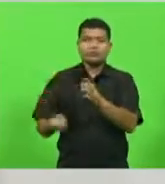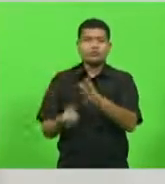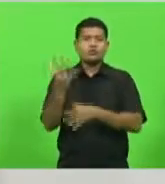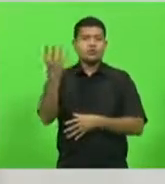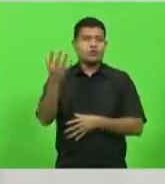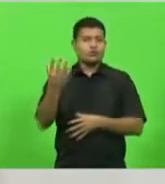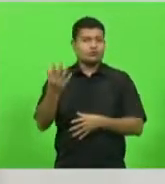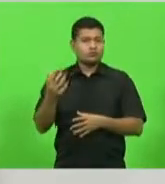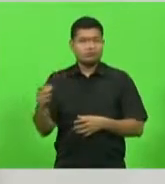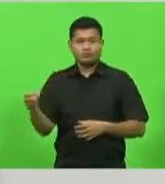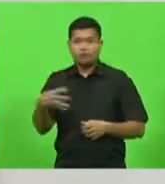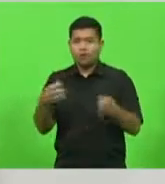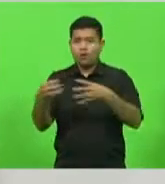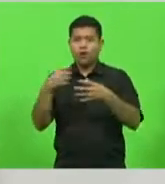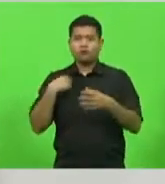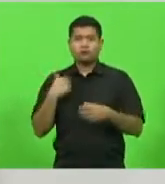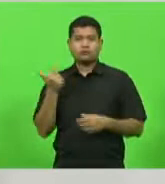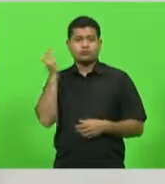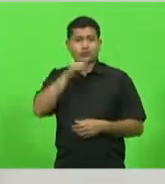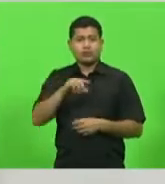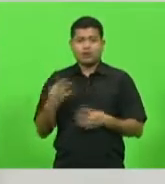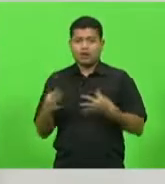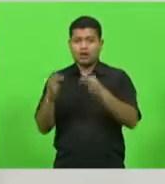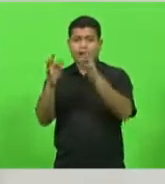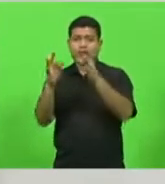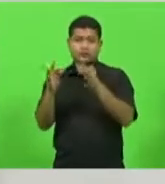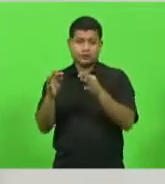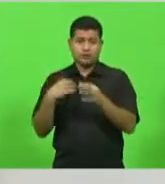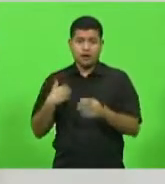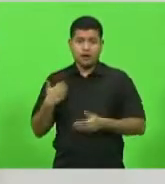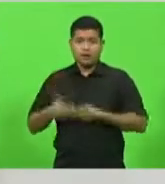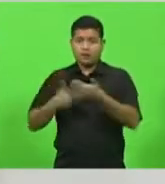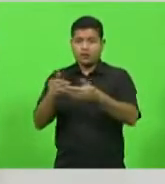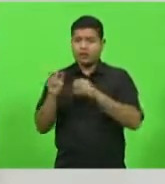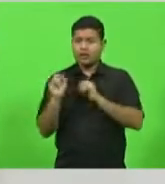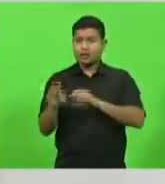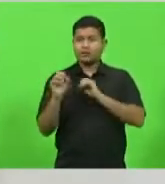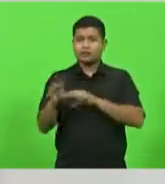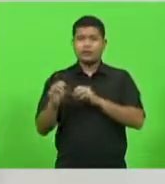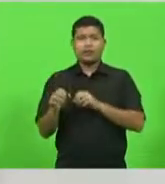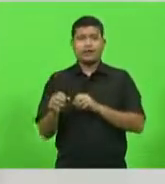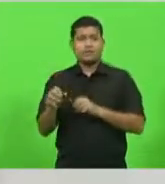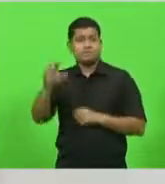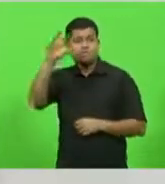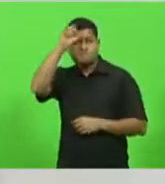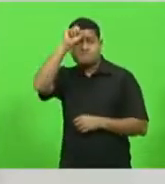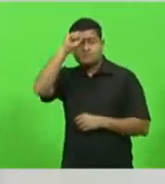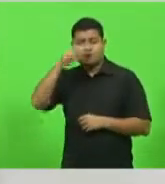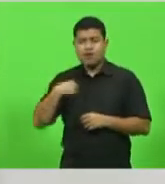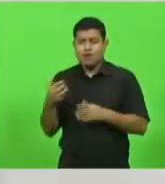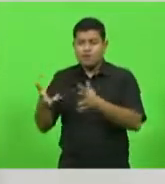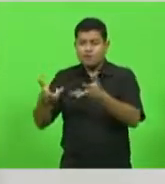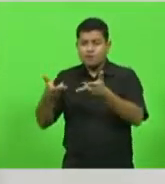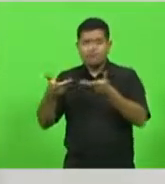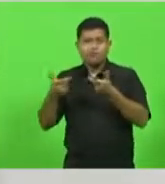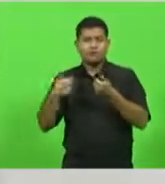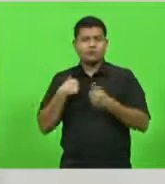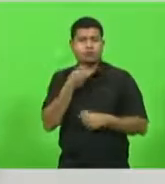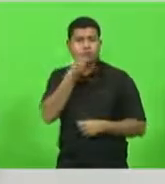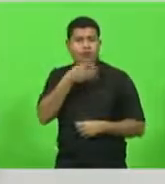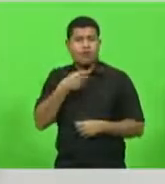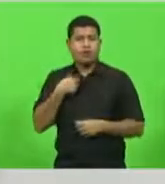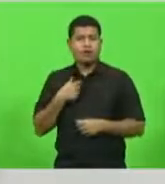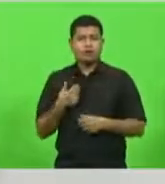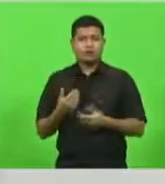contemplasse novas tecnologias e proporcionasse um processo de ensino e aprendizagem mais atraente e moderno, tanto para